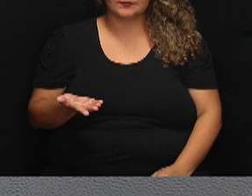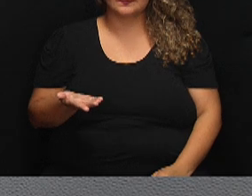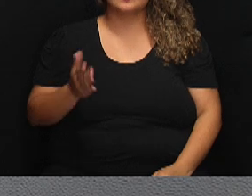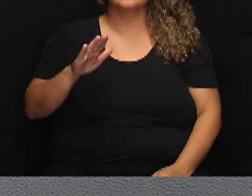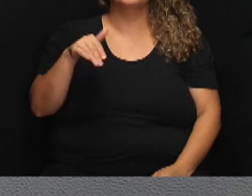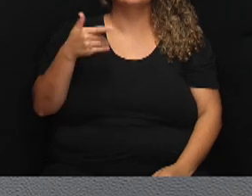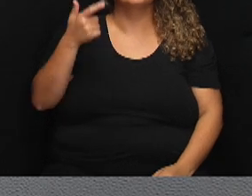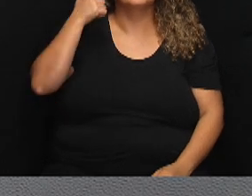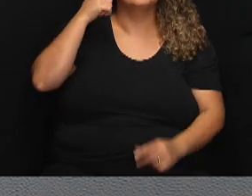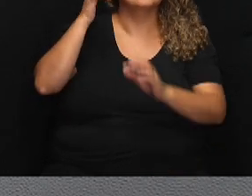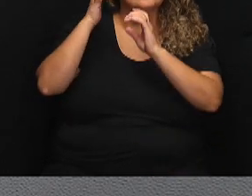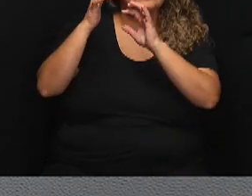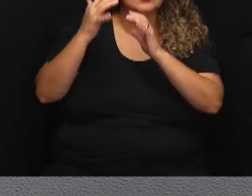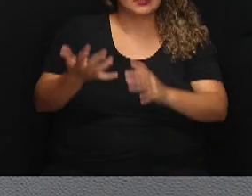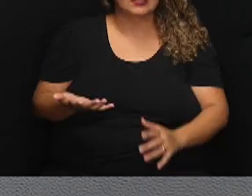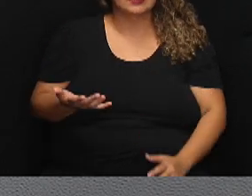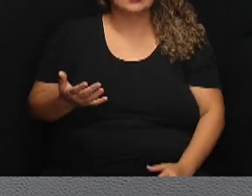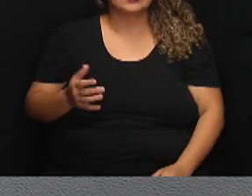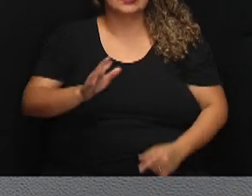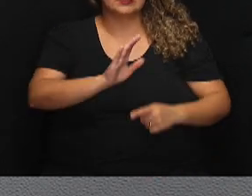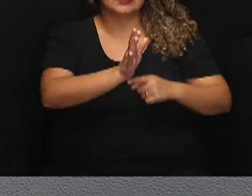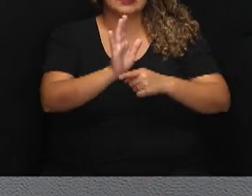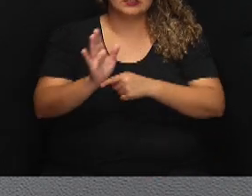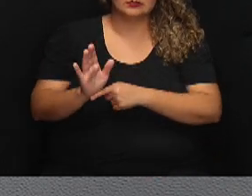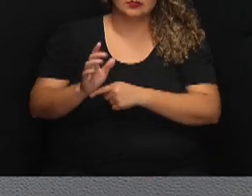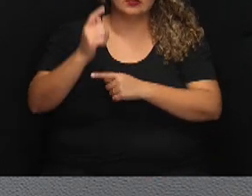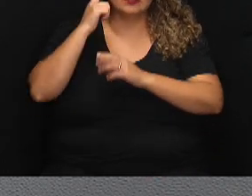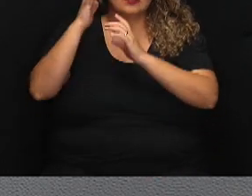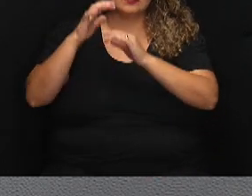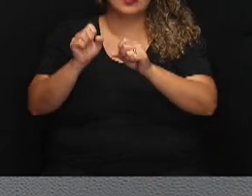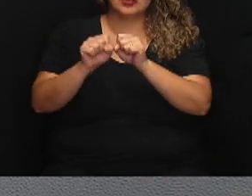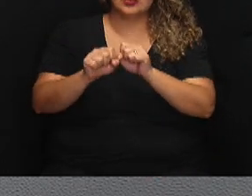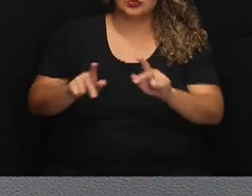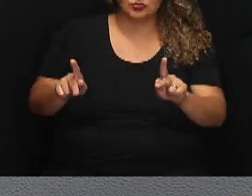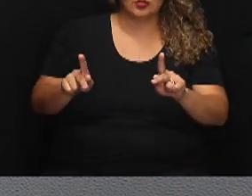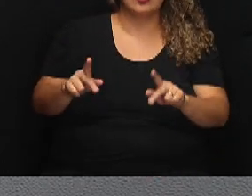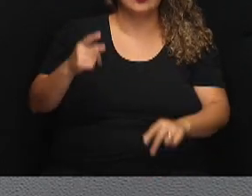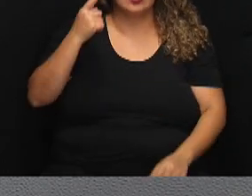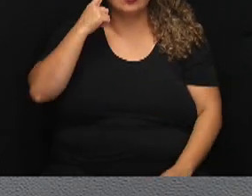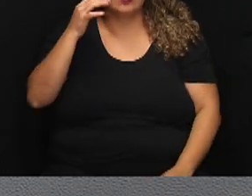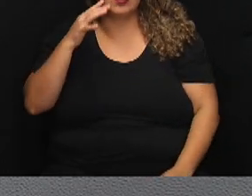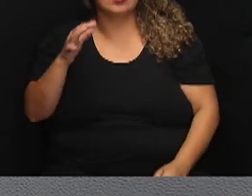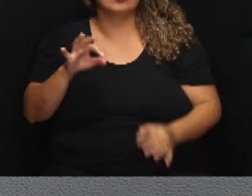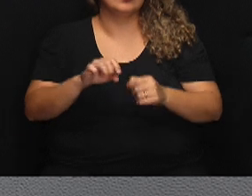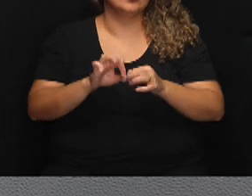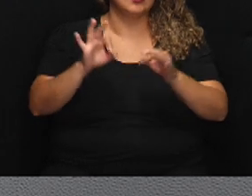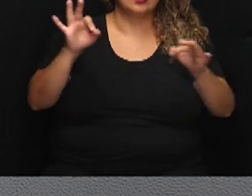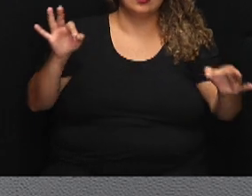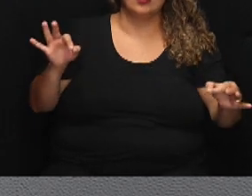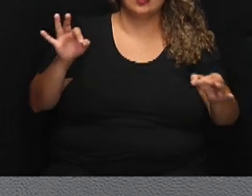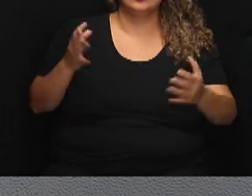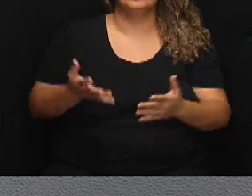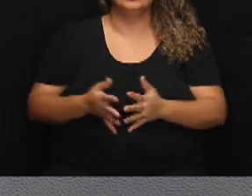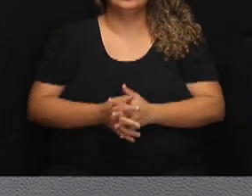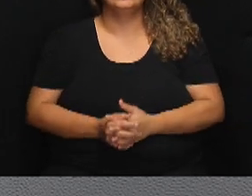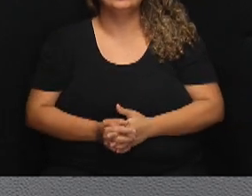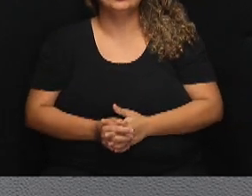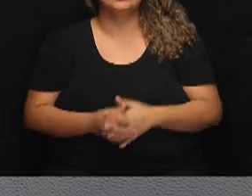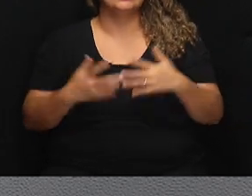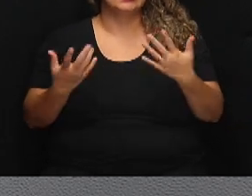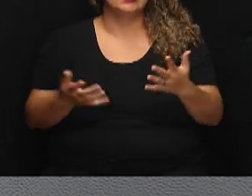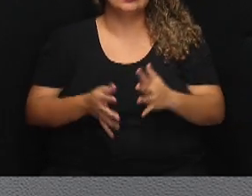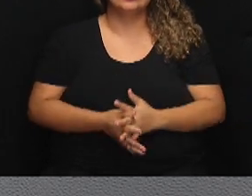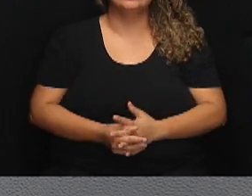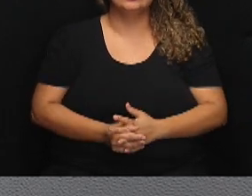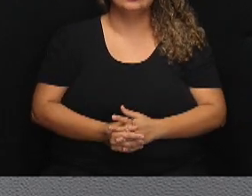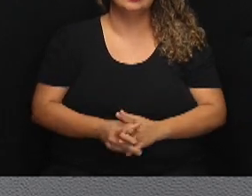gente pensa em cinemas, a gente vai pensar nos shoppings, a gente vai pensar em lugares mais distantes, lugares mais afastados. Então, é